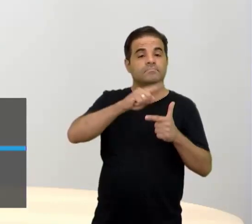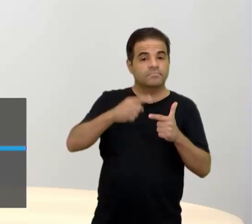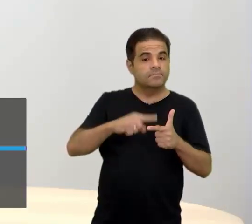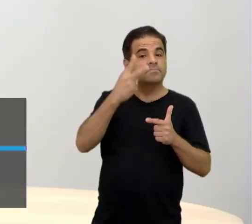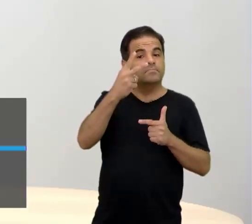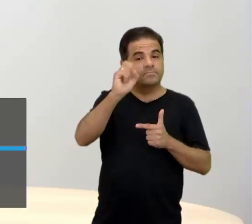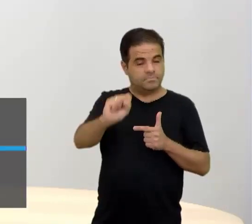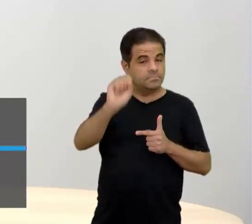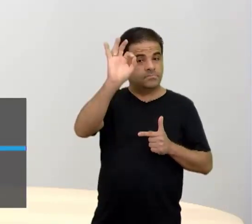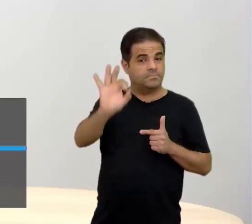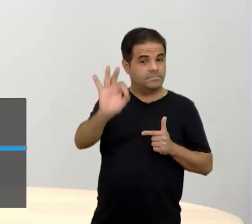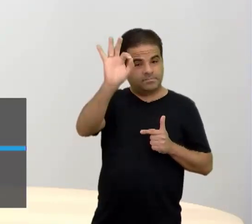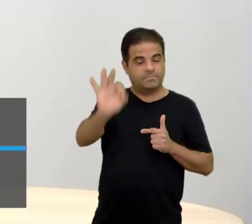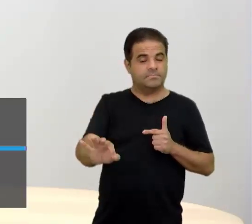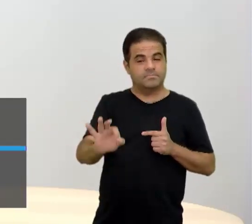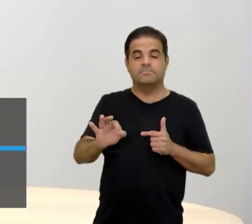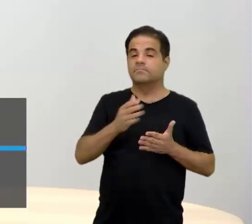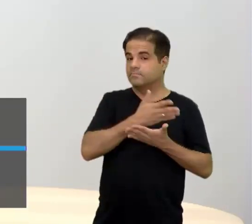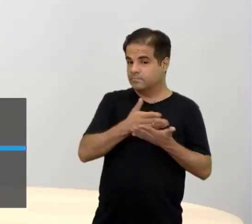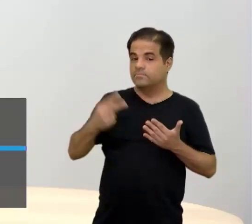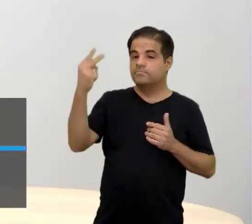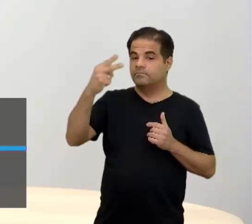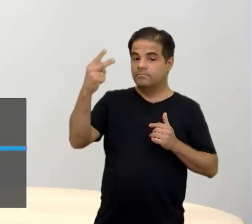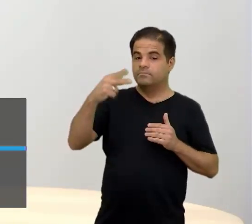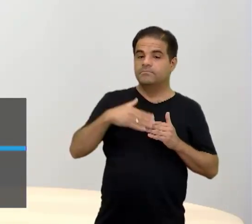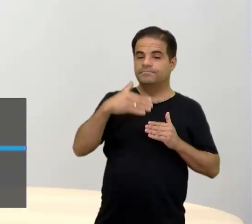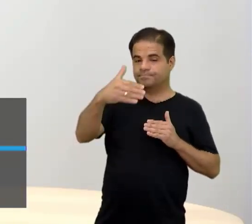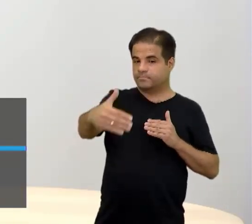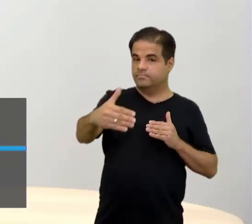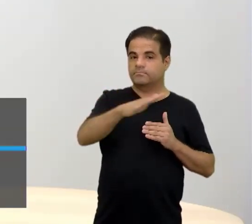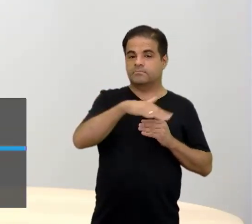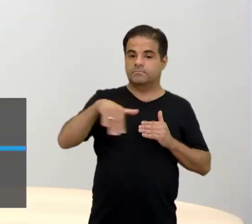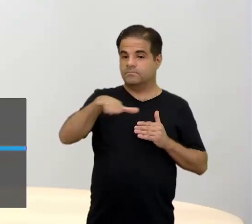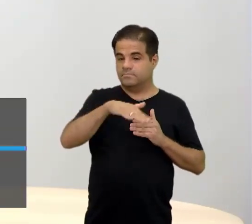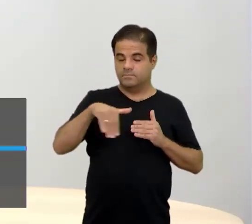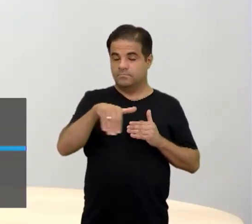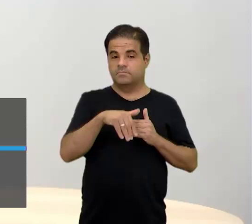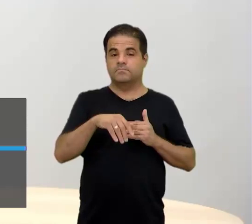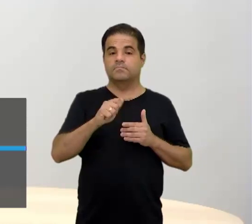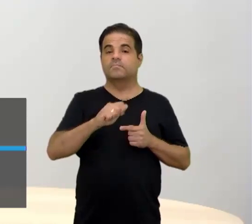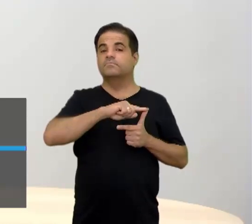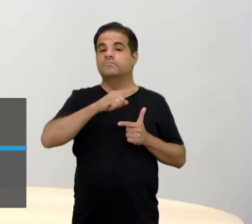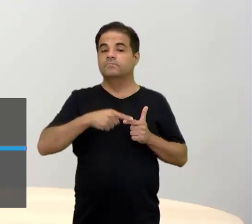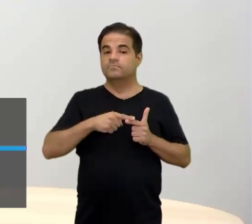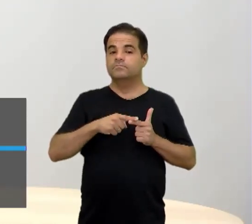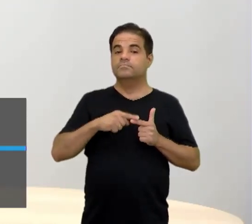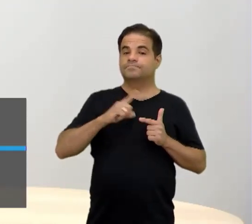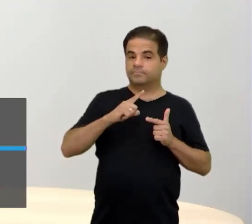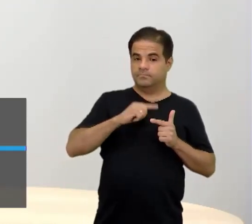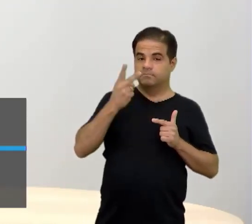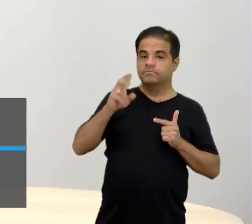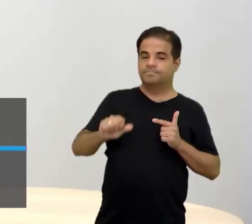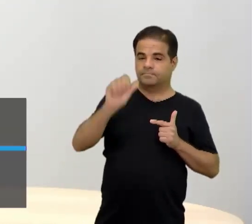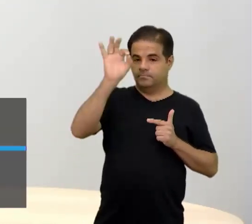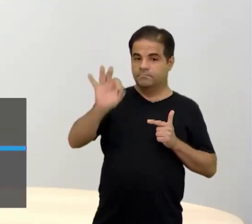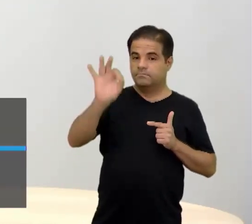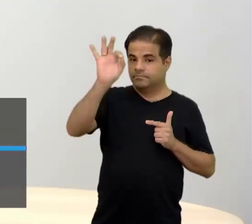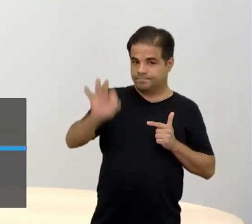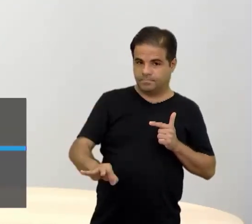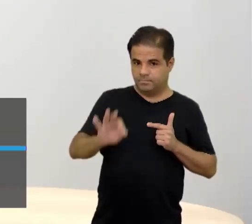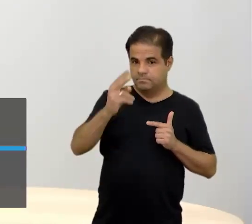tivemos 28% para a segunda, que é lado, lado, lado, e lado, ângulo, lado teve 29%